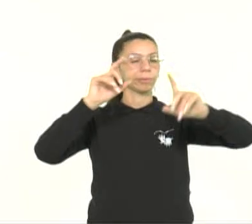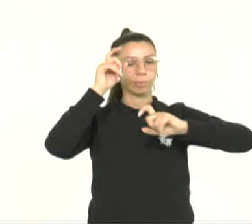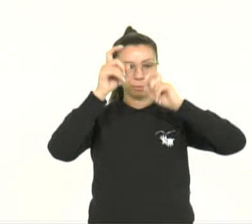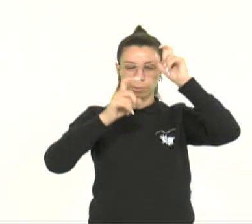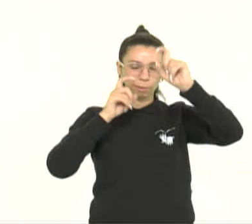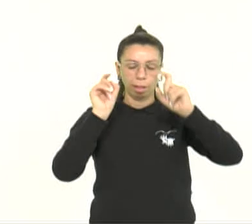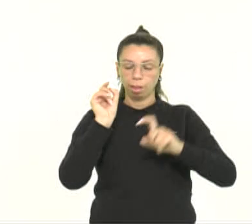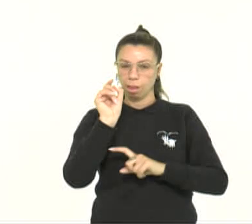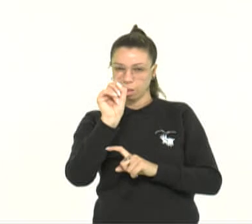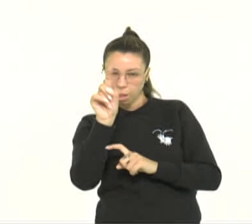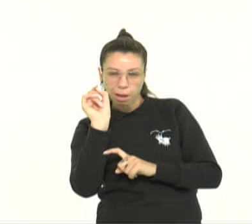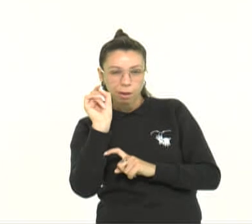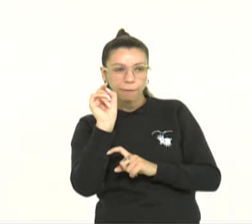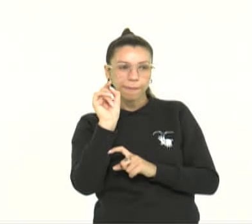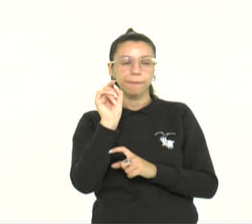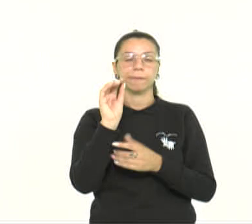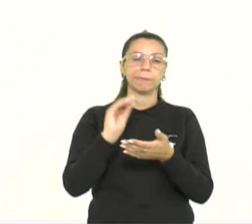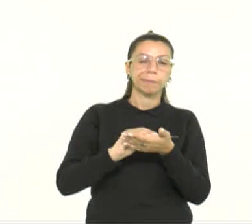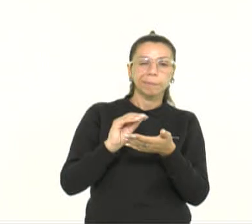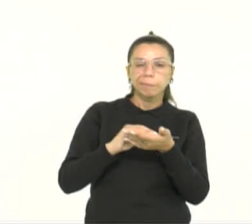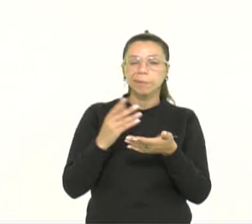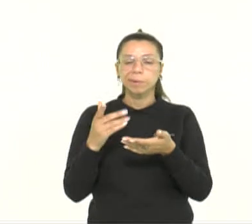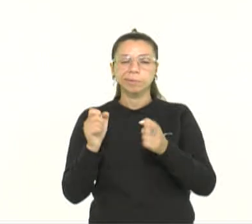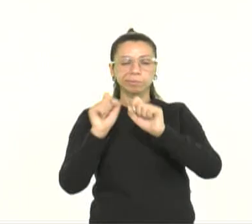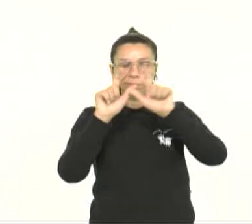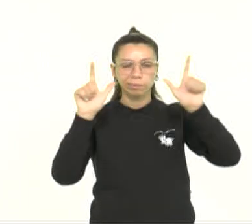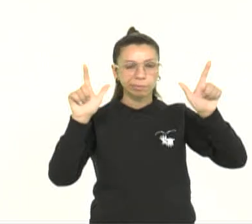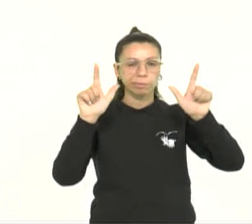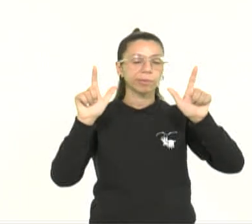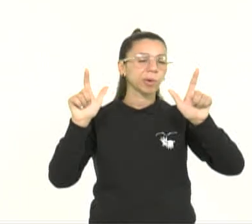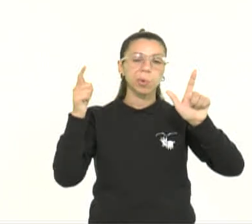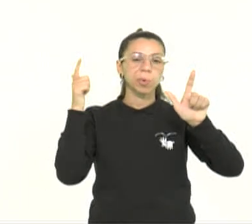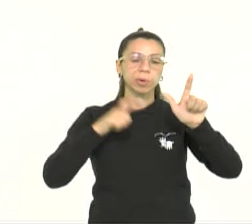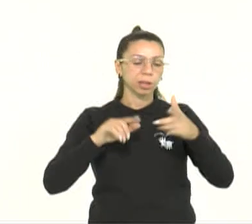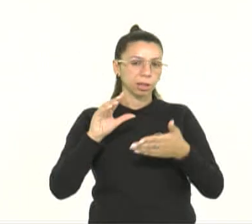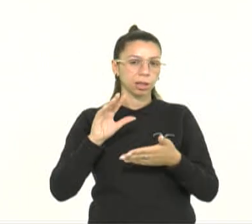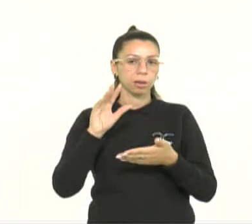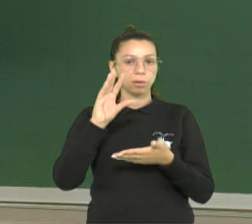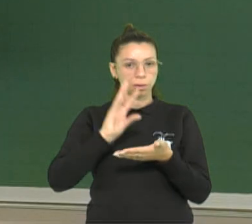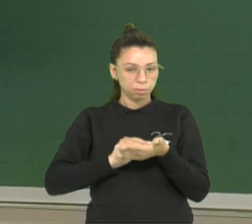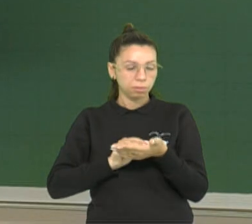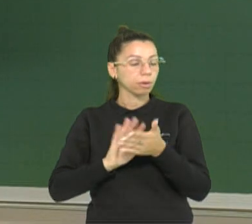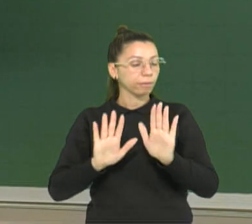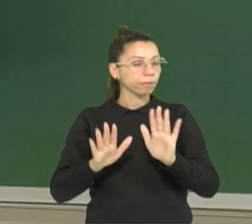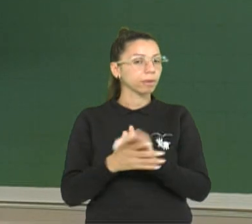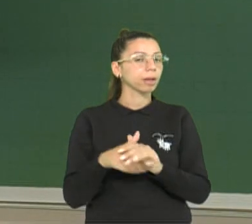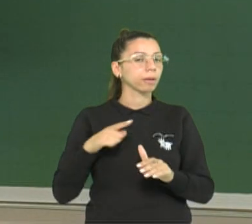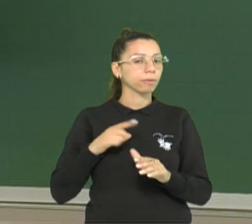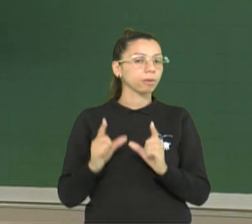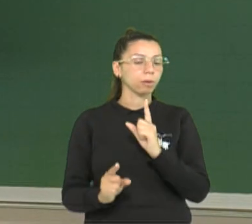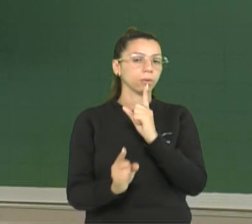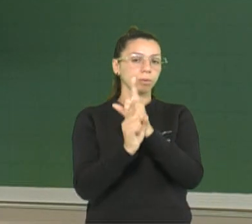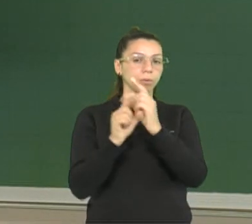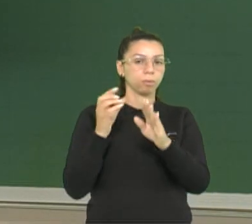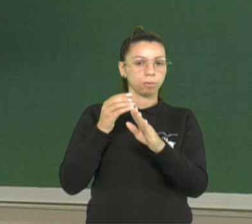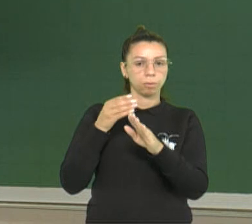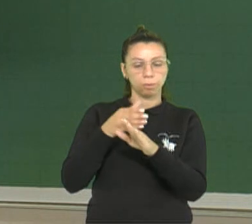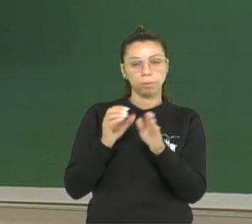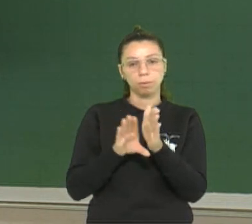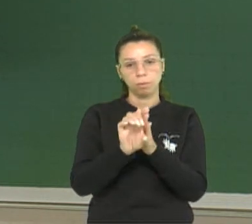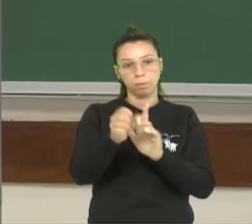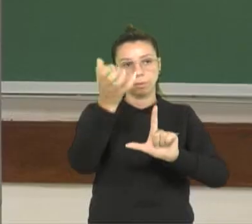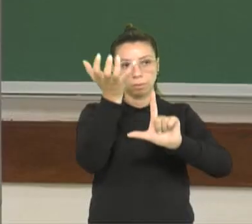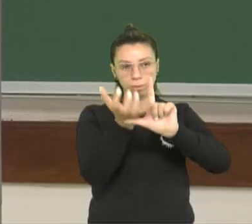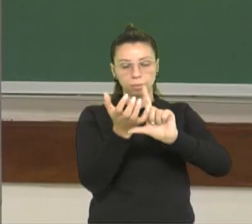você não conseguir enxergar em função da resolução da sua tela ou não conseguir anotar. Vai estar disponível lá no seu Google